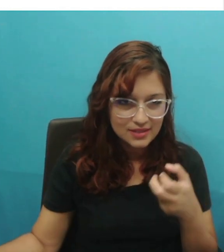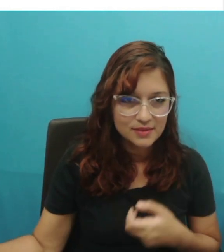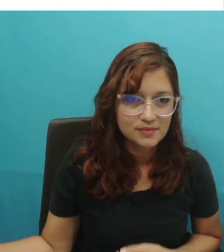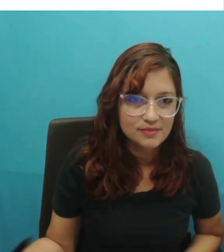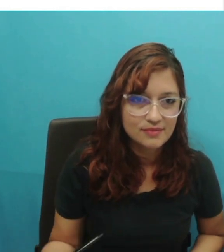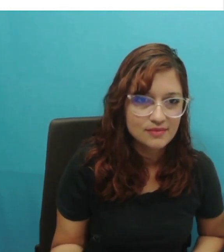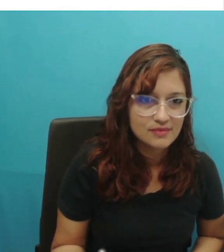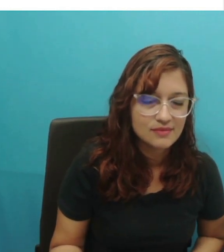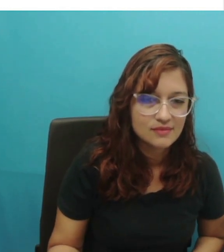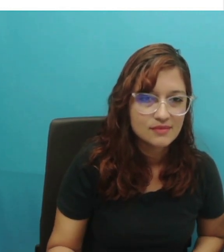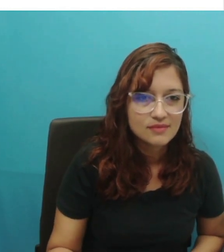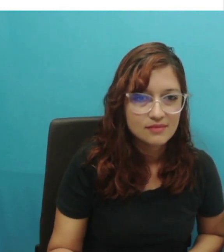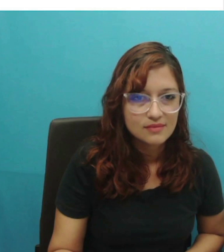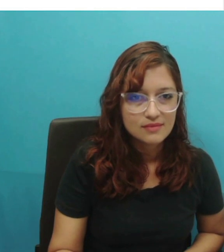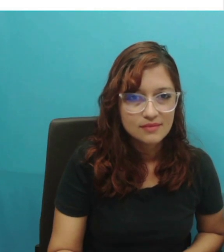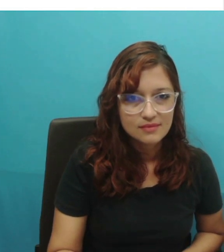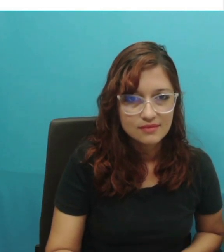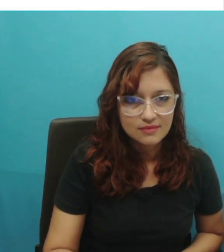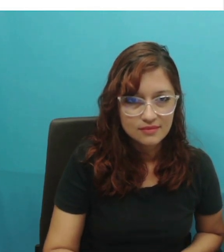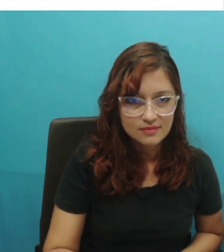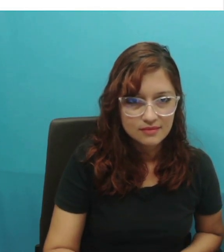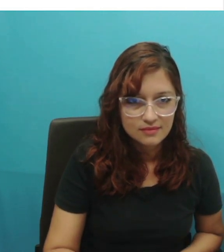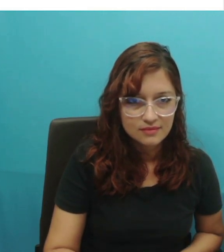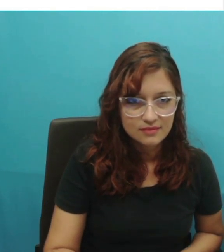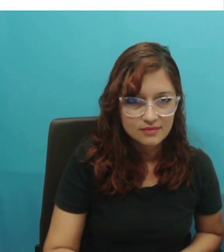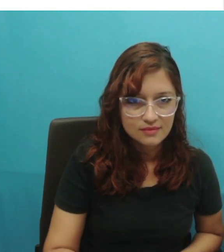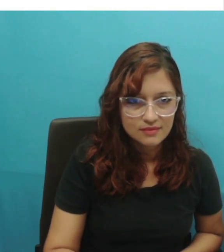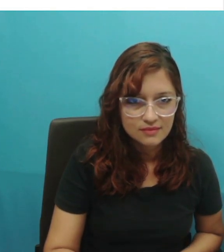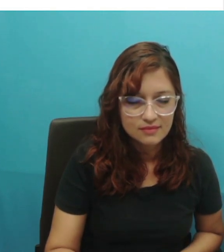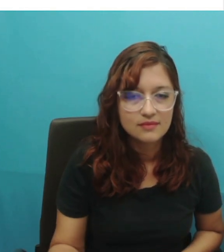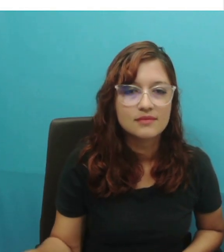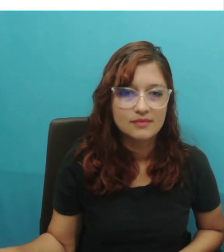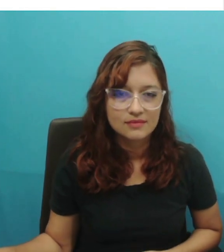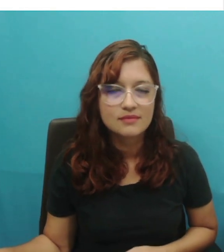caso. Mas percebam,